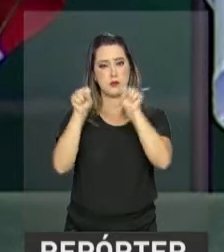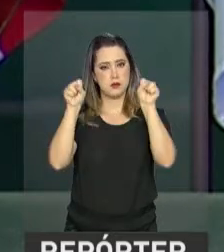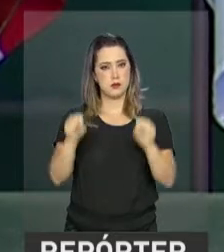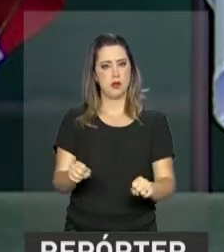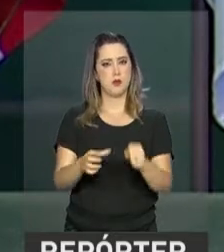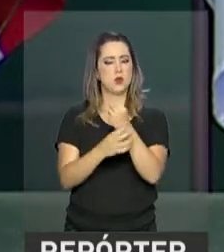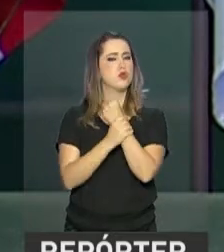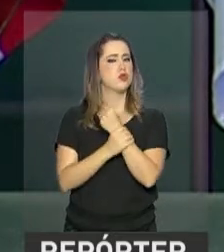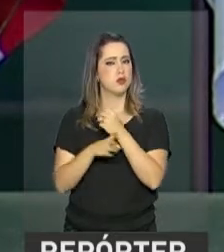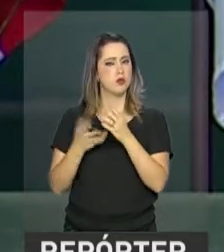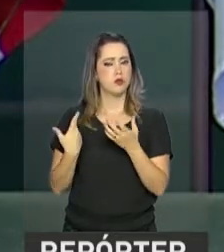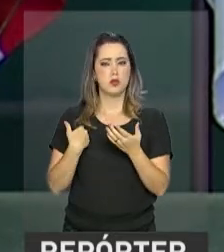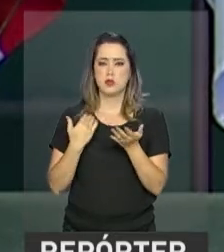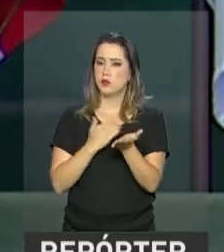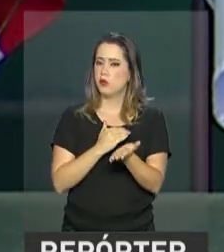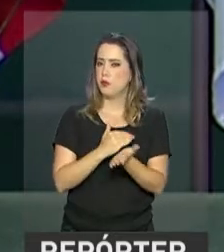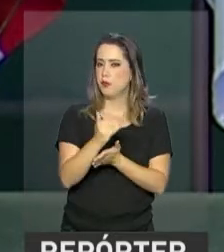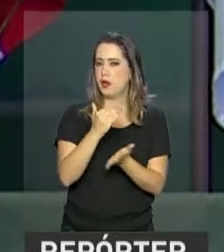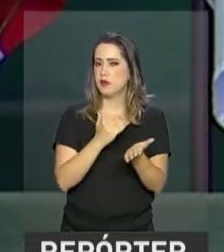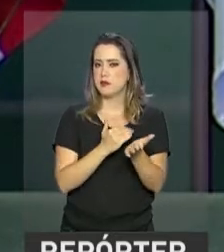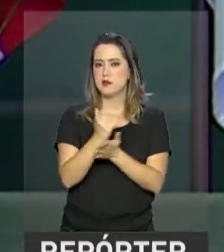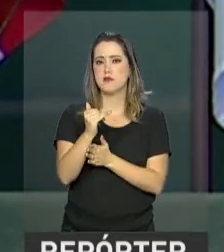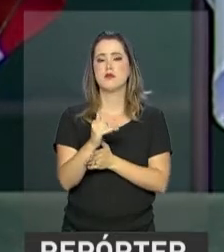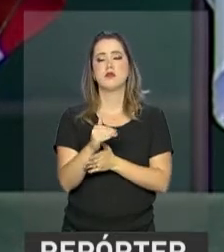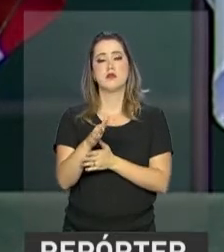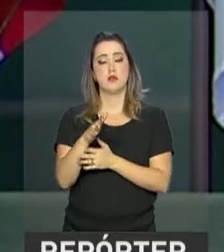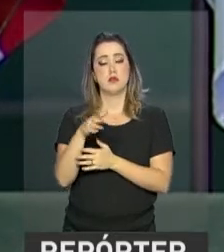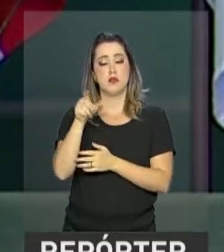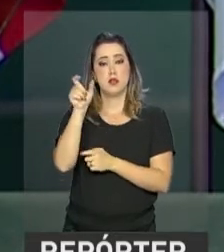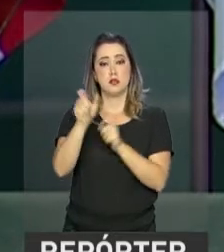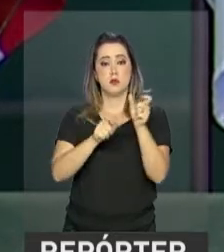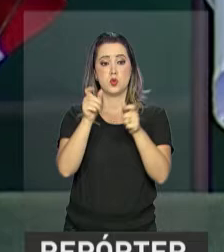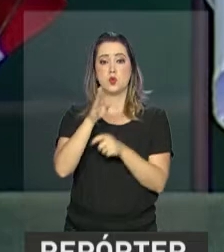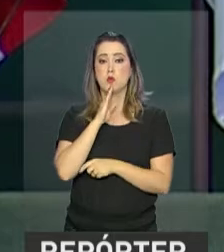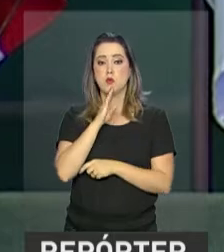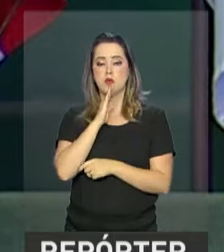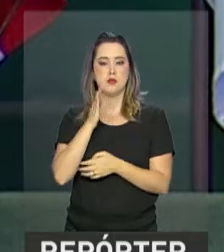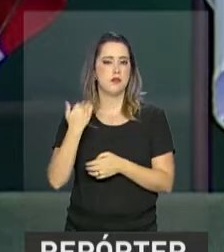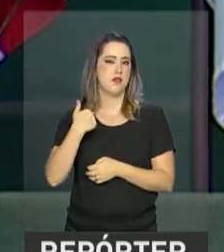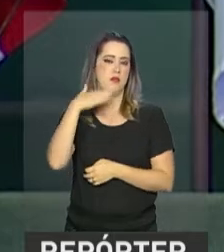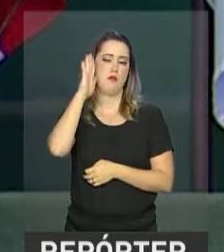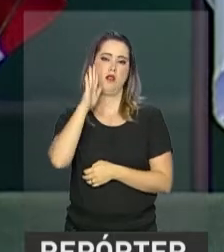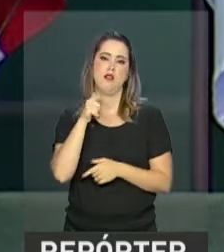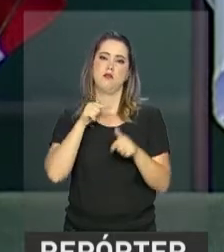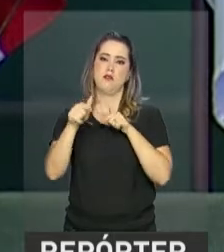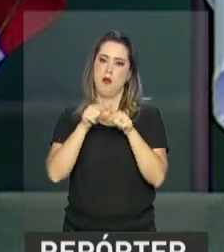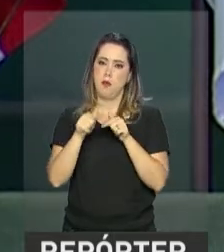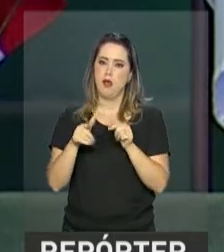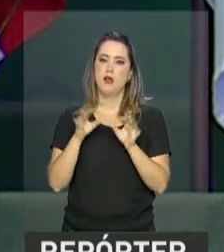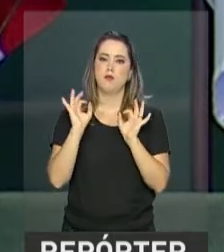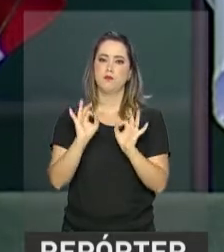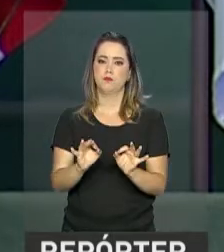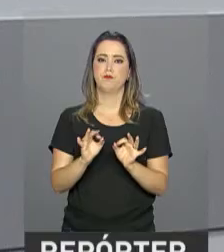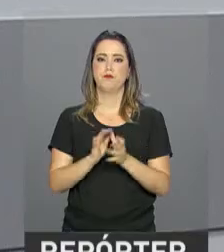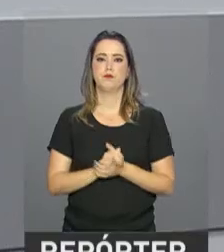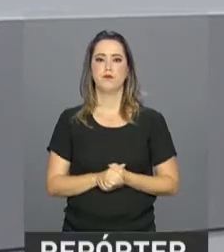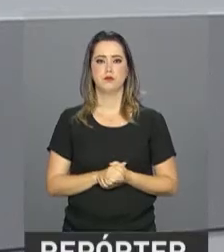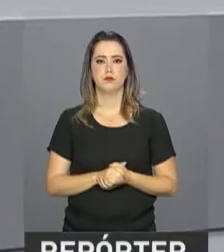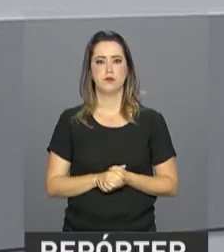incorporado definitivamente ao vocabulário nacional mas não apenas como palavra mais cinco mação com execução